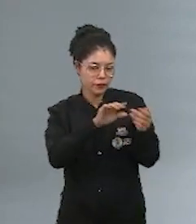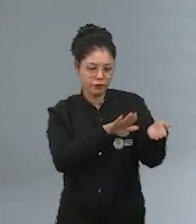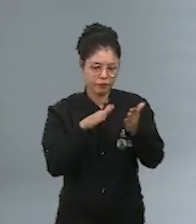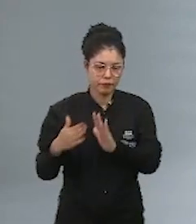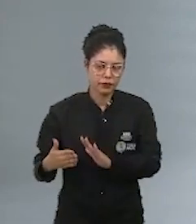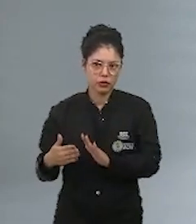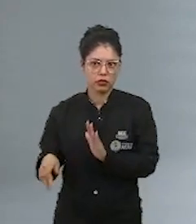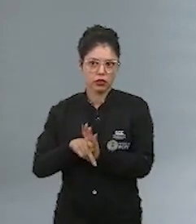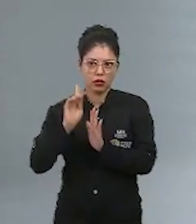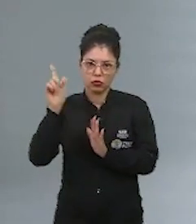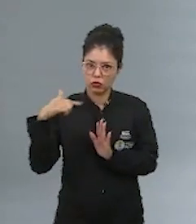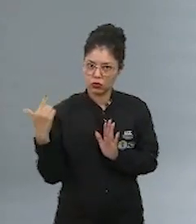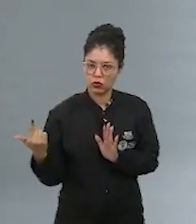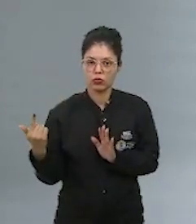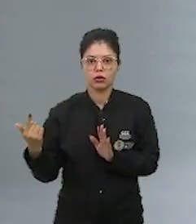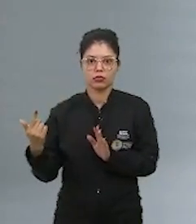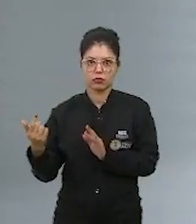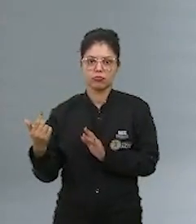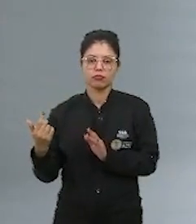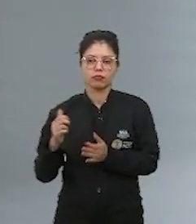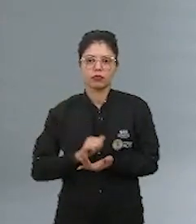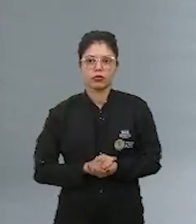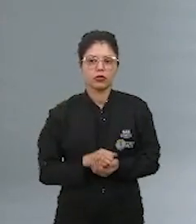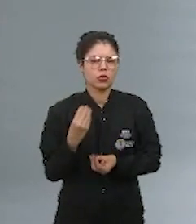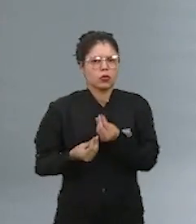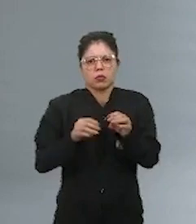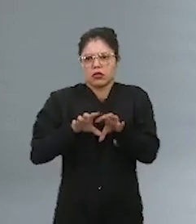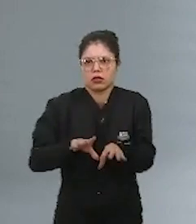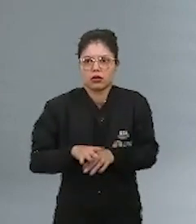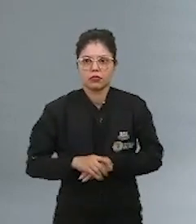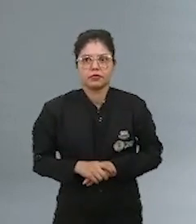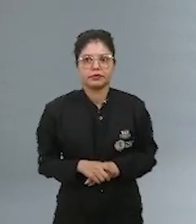de sedimento de outras rochas. Tá? Como assim?